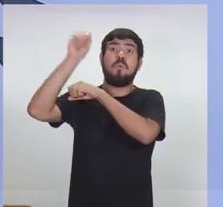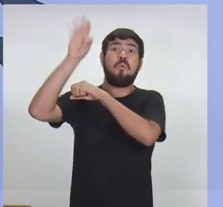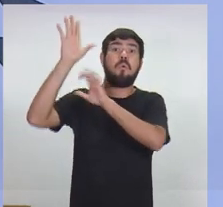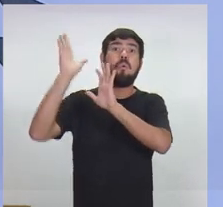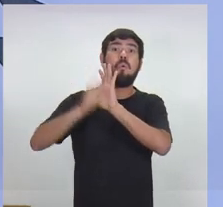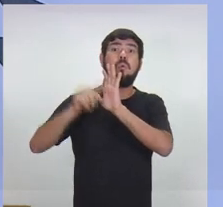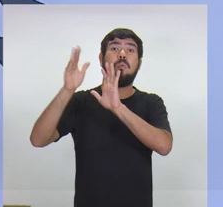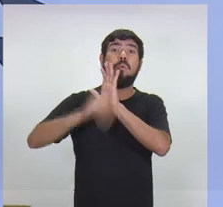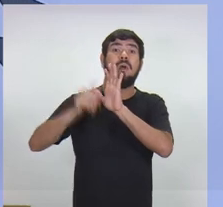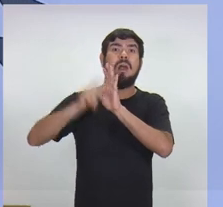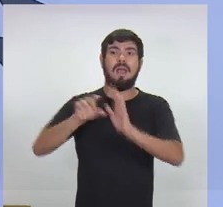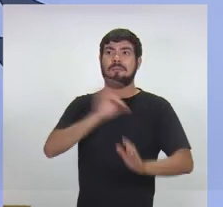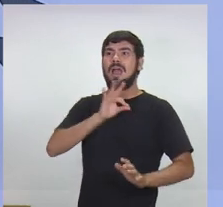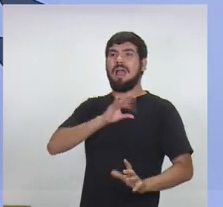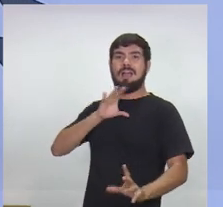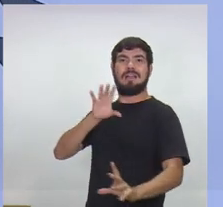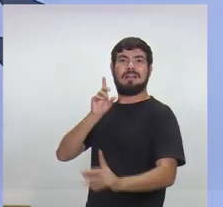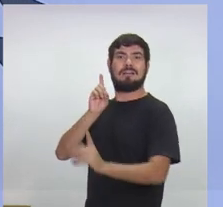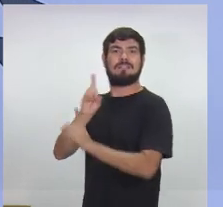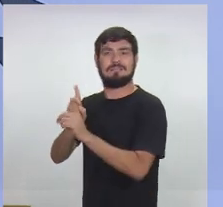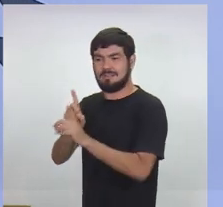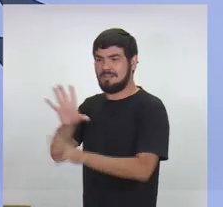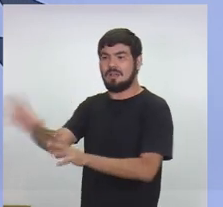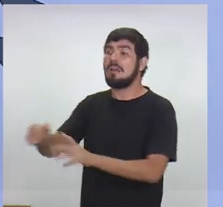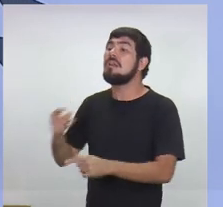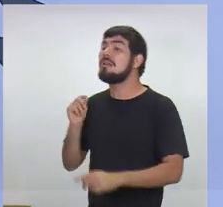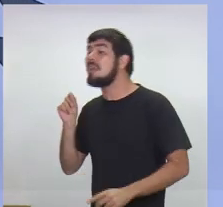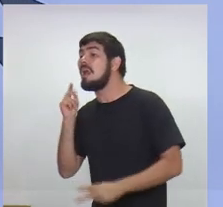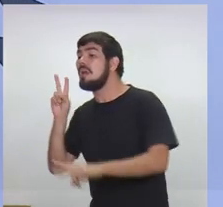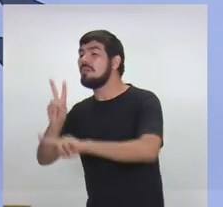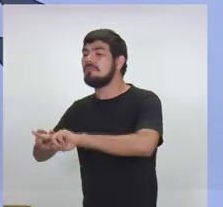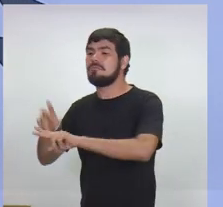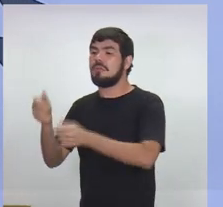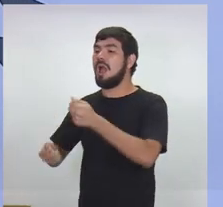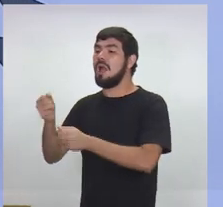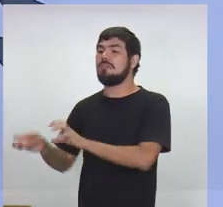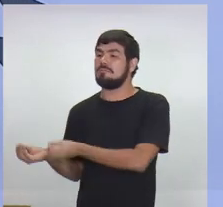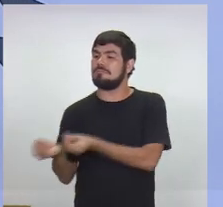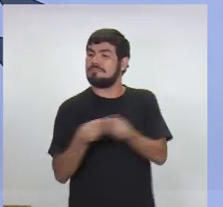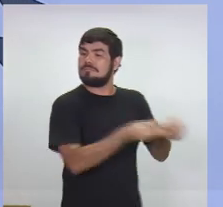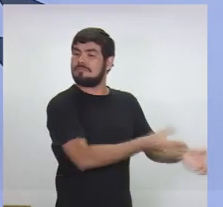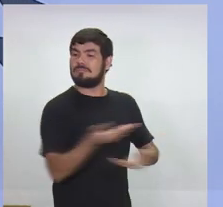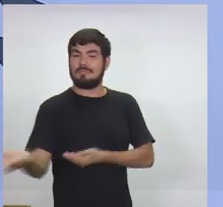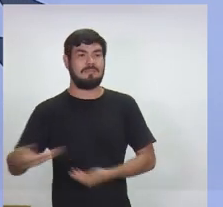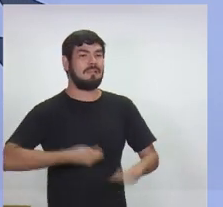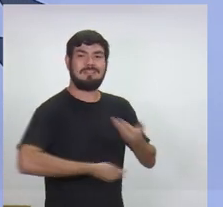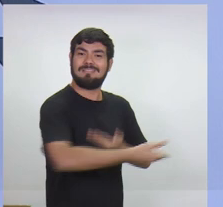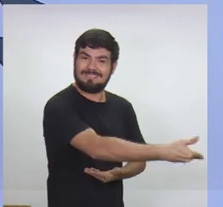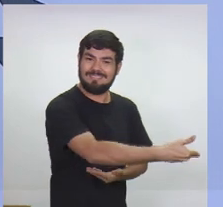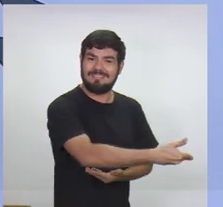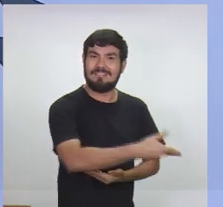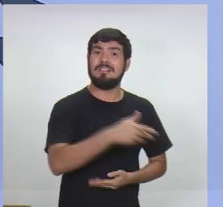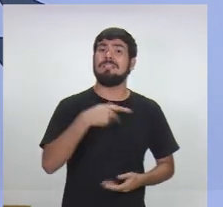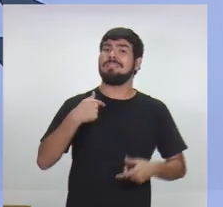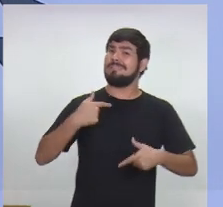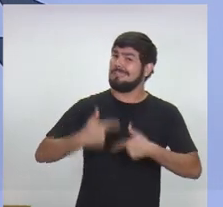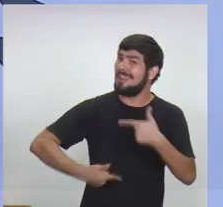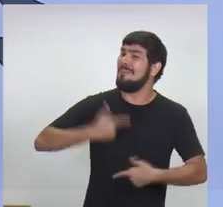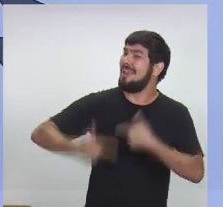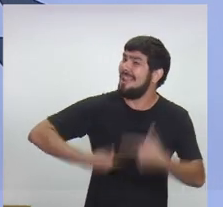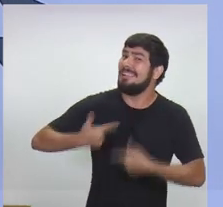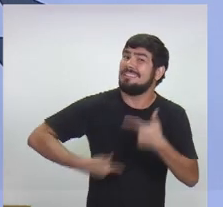policial vai lá e faz a apreensão ver quem é o suspeito recupera esse veículo e vamos trabalhar muito forte também a